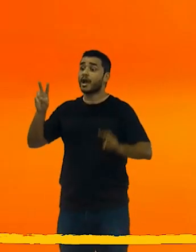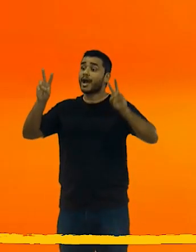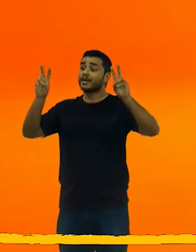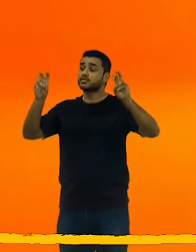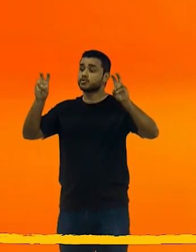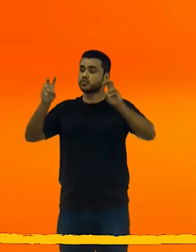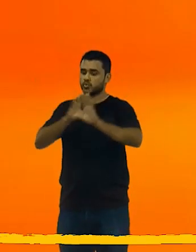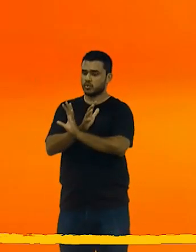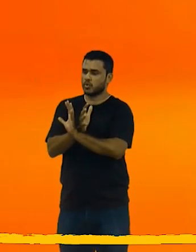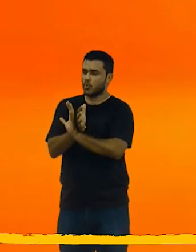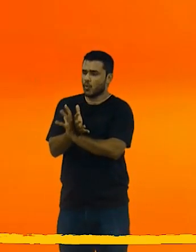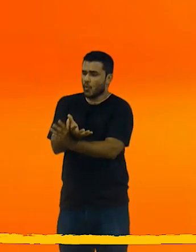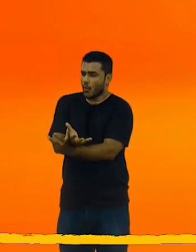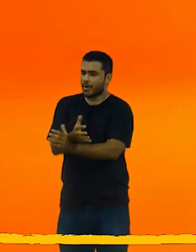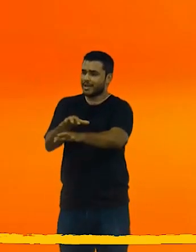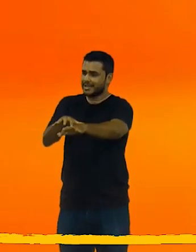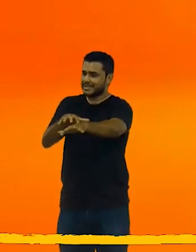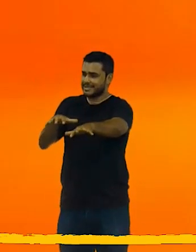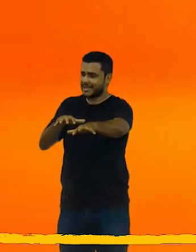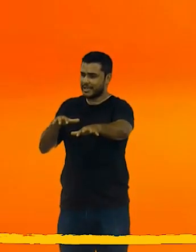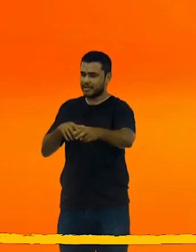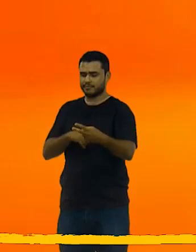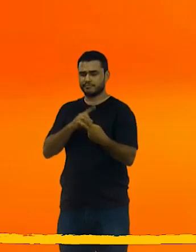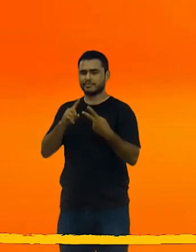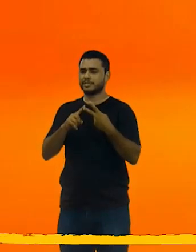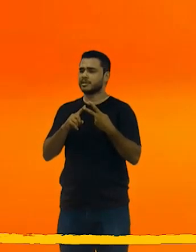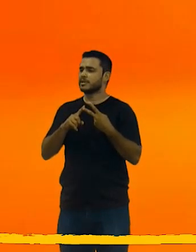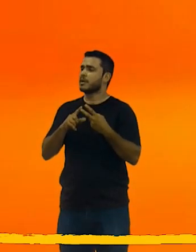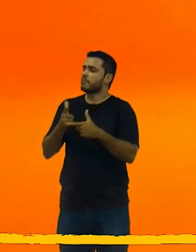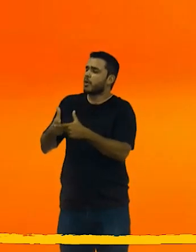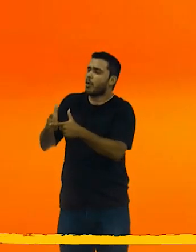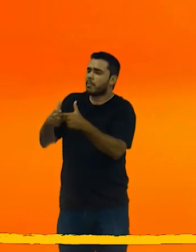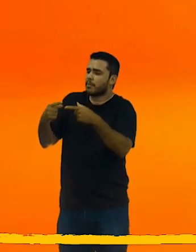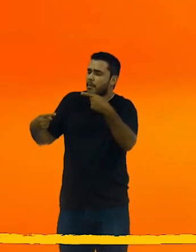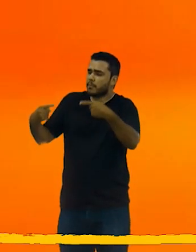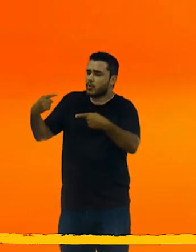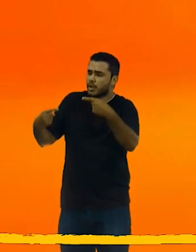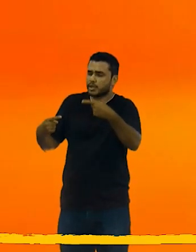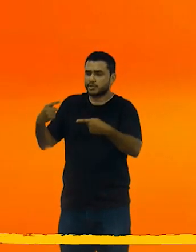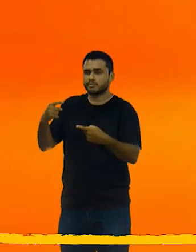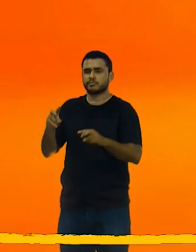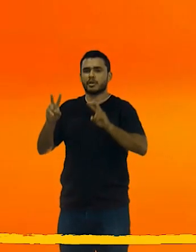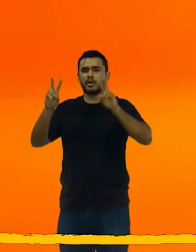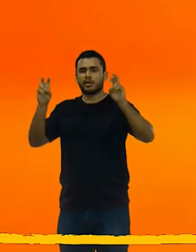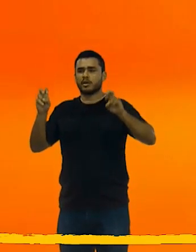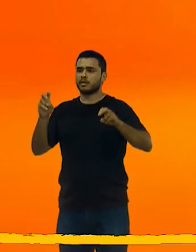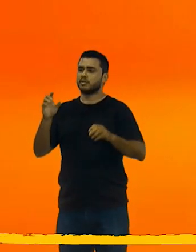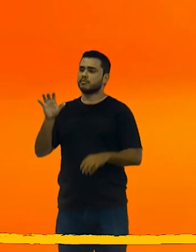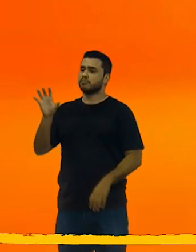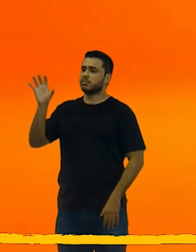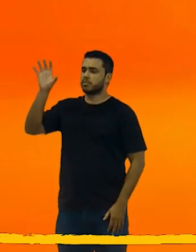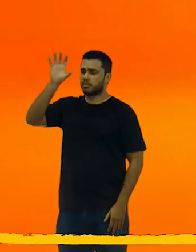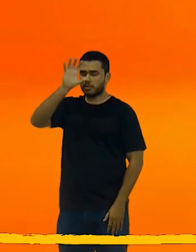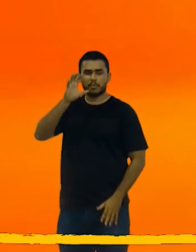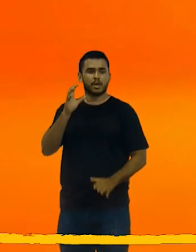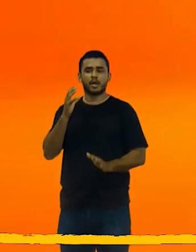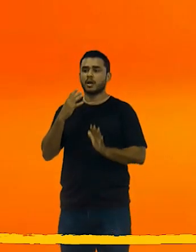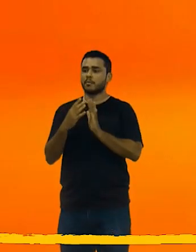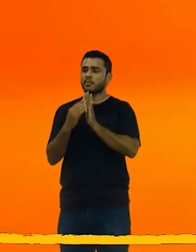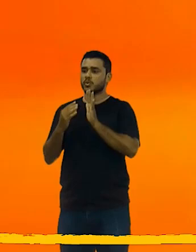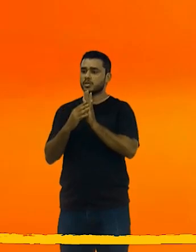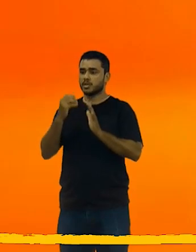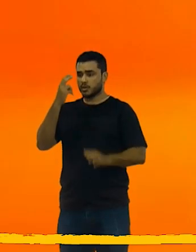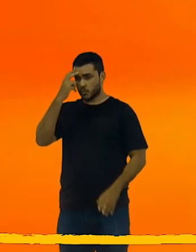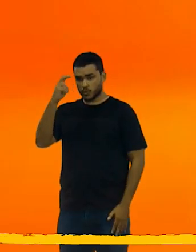questão agrária, regionalismo universalista, regionalismo social e muitas outras coisas. Mas primeiro